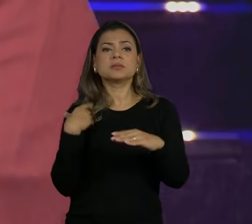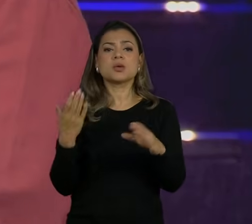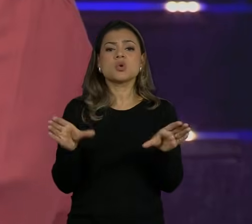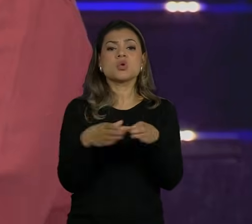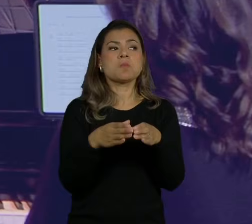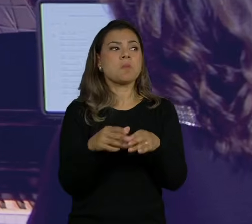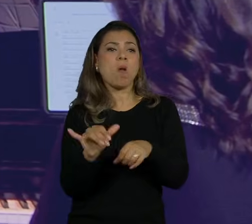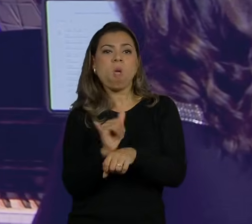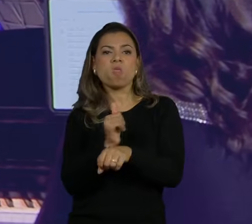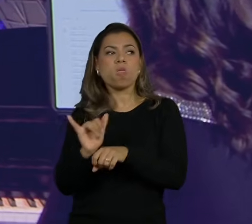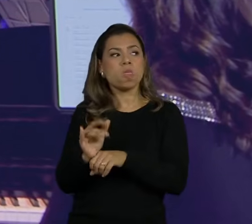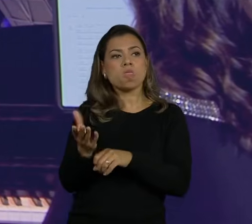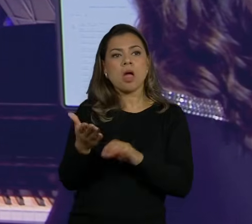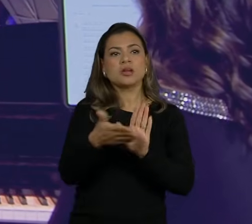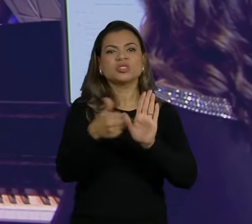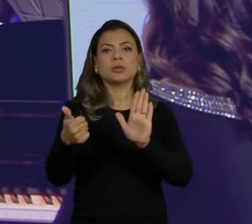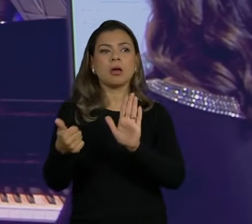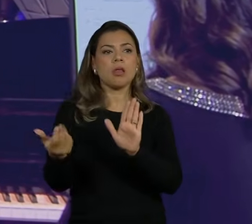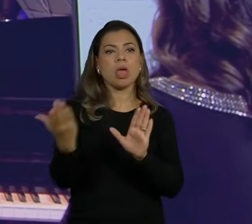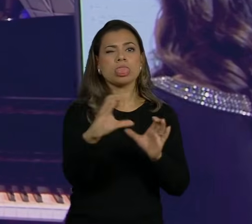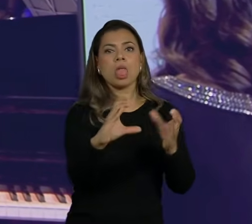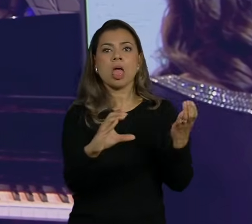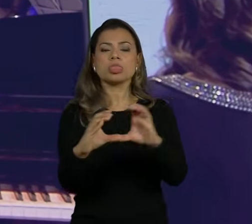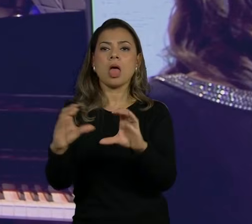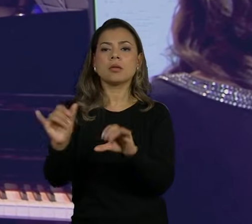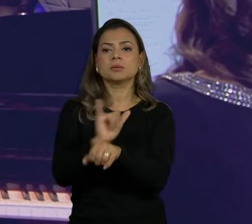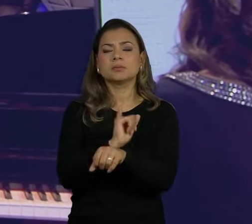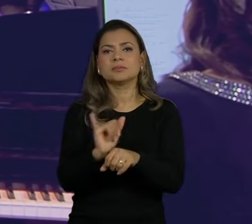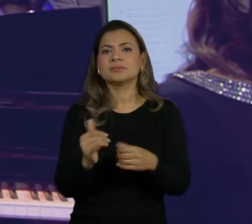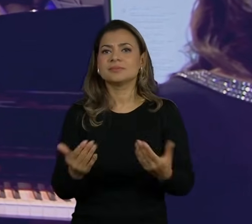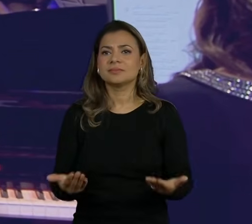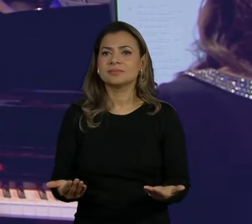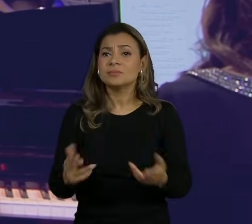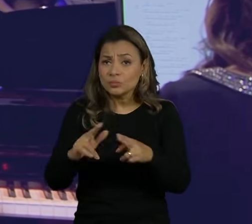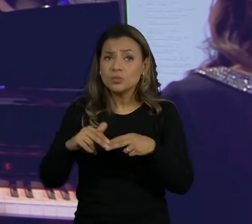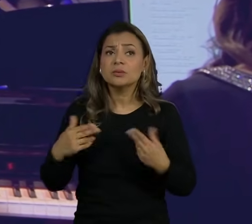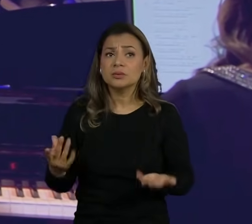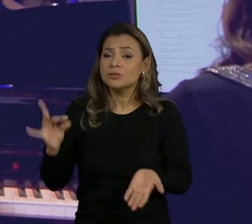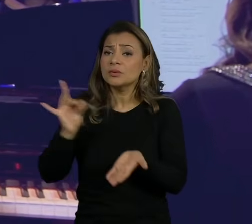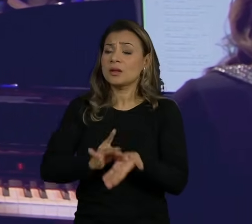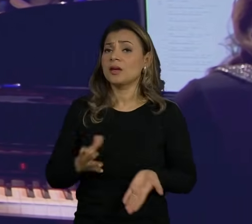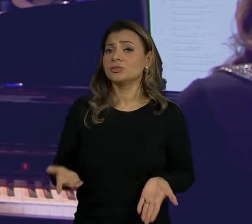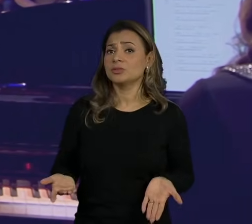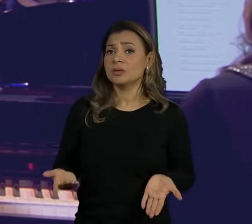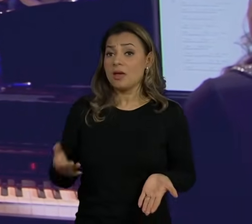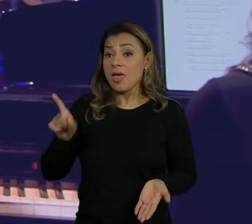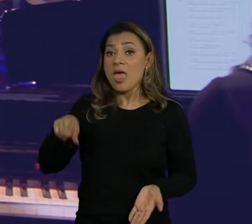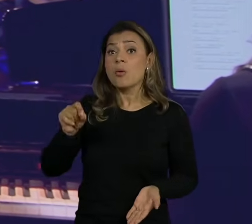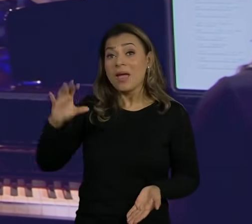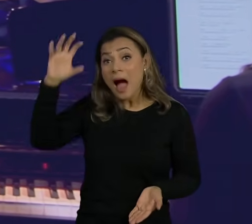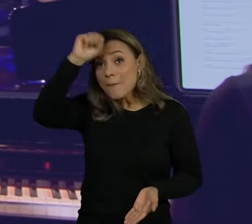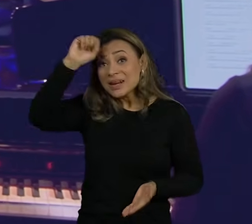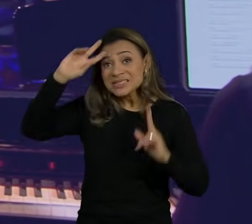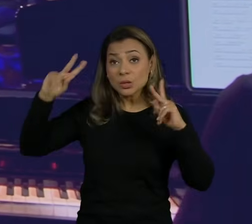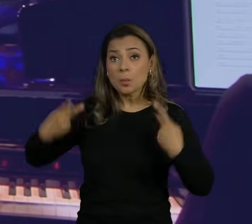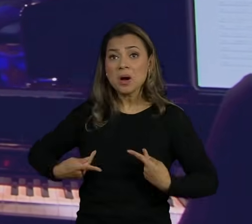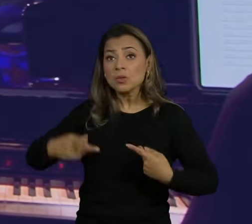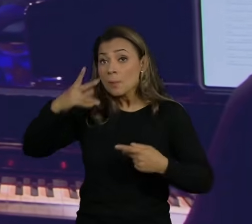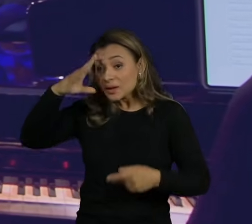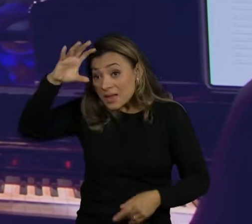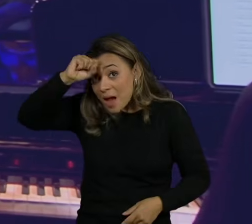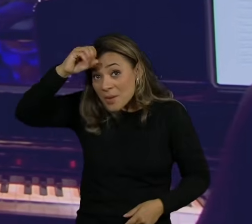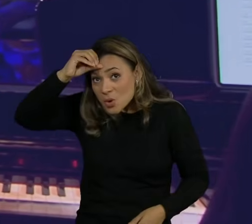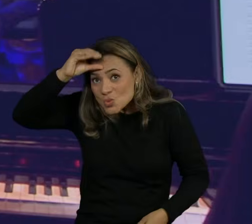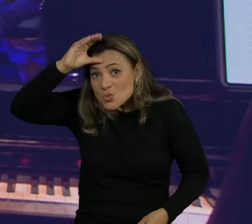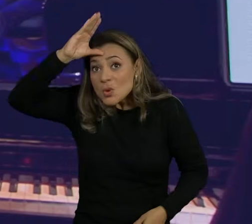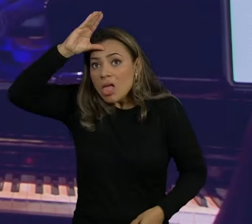pano de fundo particular. Isso é a morte do diálogo, isso é a morte do aprendizado humano. Né? Ou seja, a gente